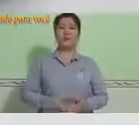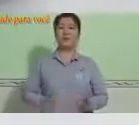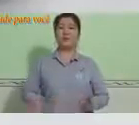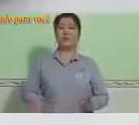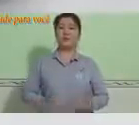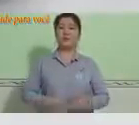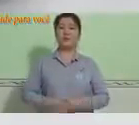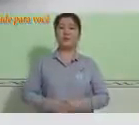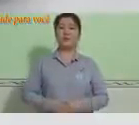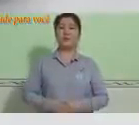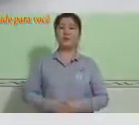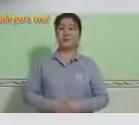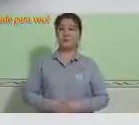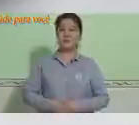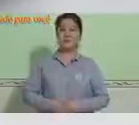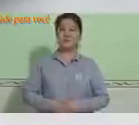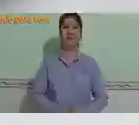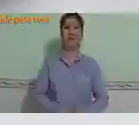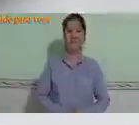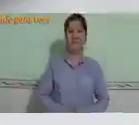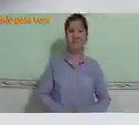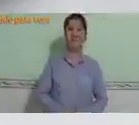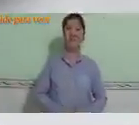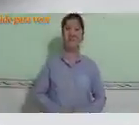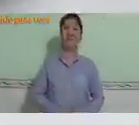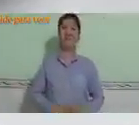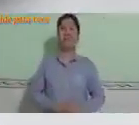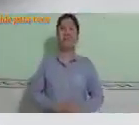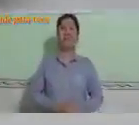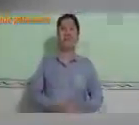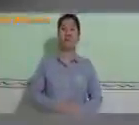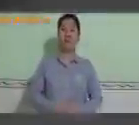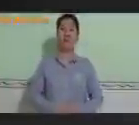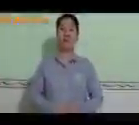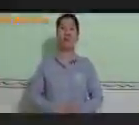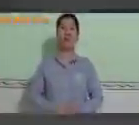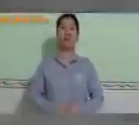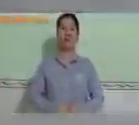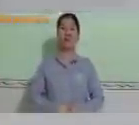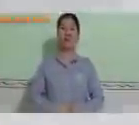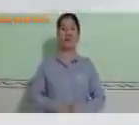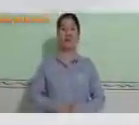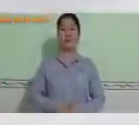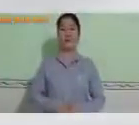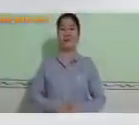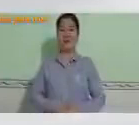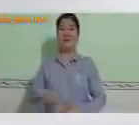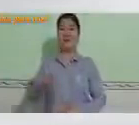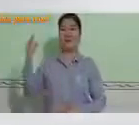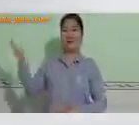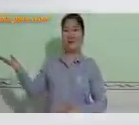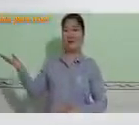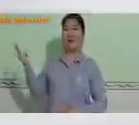CASOSEOPTPORTIRARO leite de uma mama de cada vez, vírgula deve se alternar várias vezes entre ambas as mamas, ponto e vírgula retirada do leite nunca